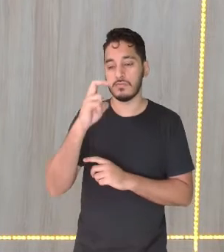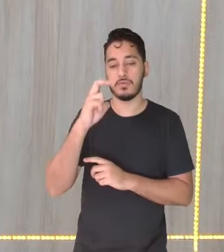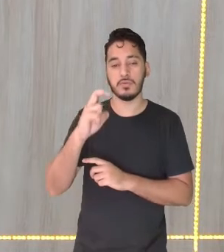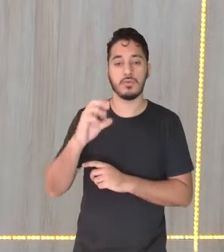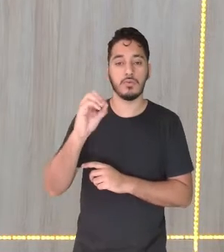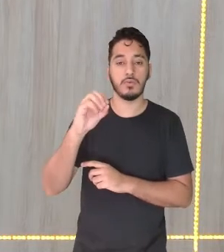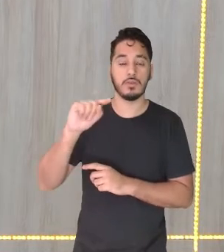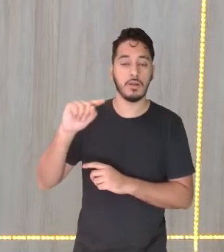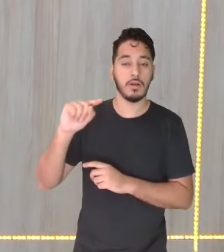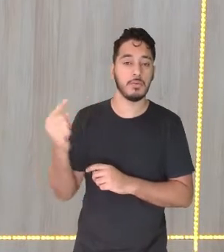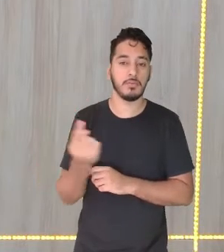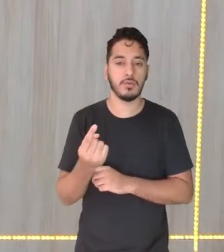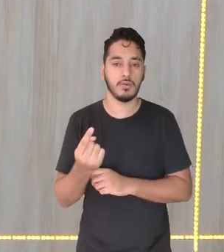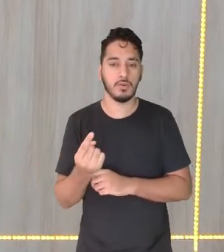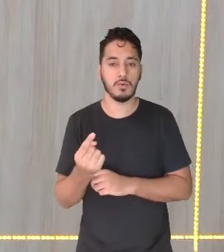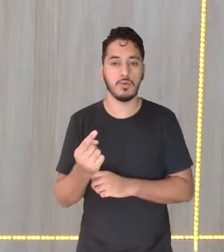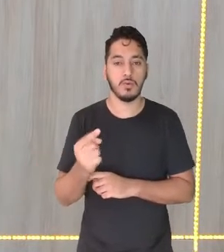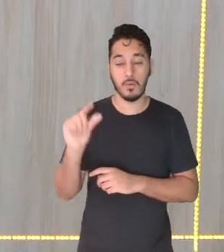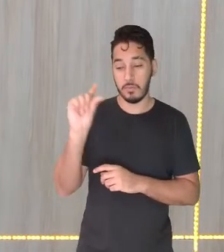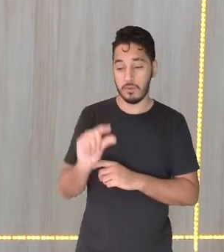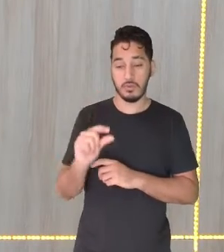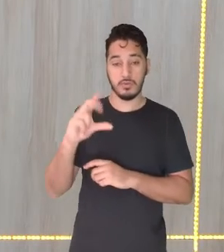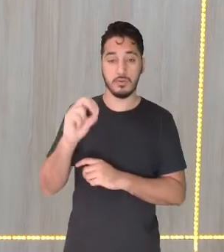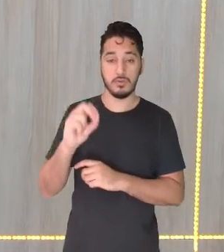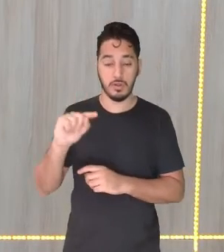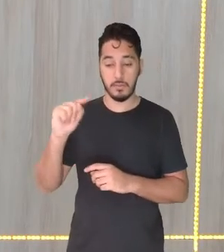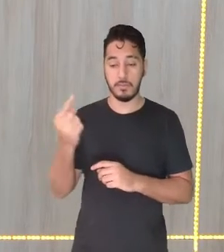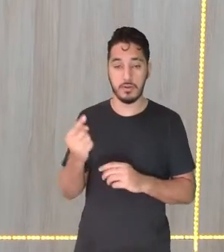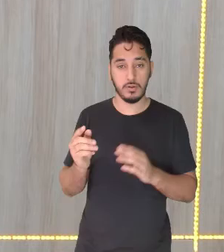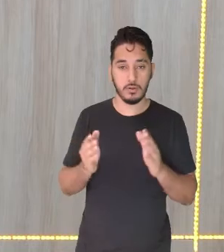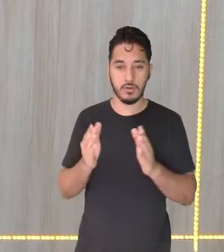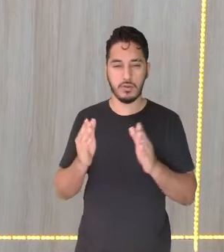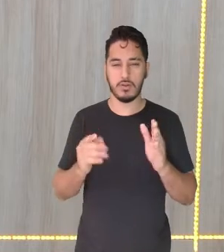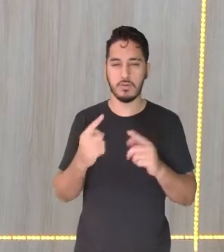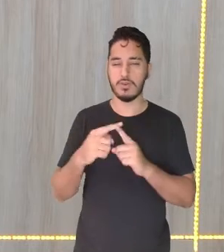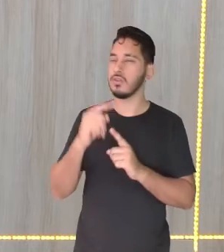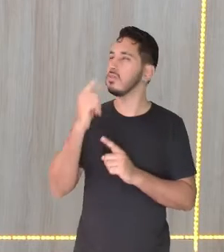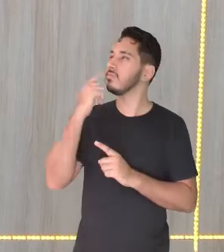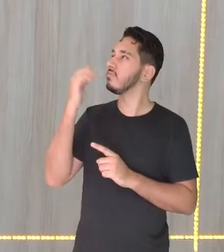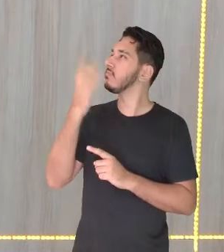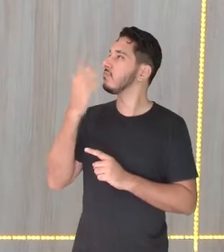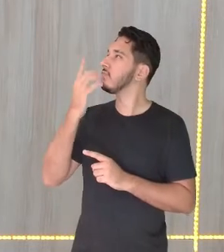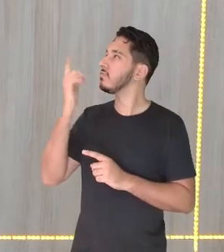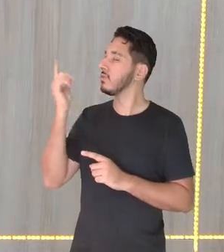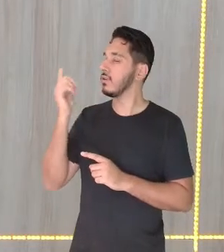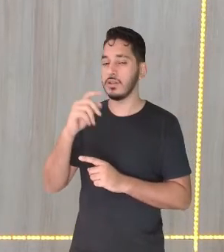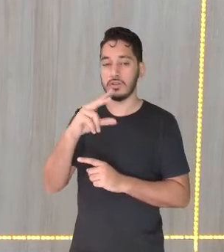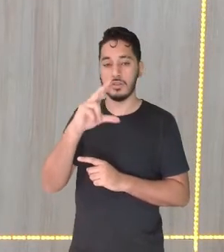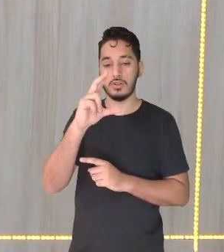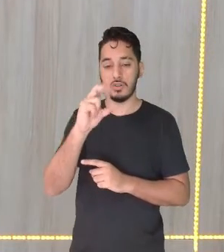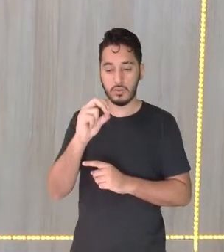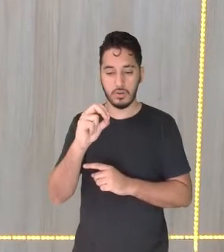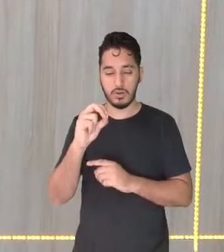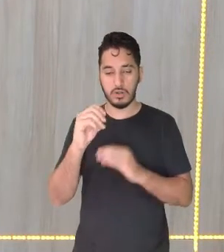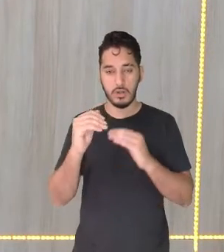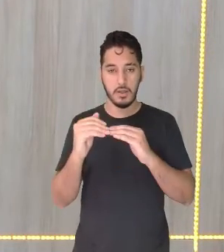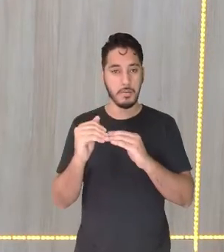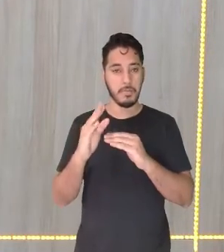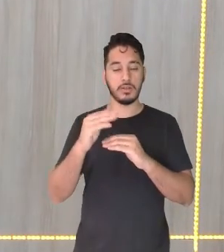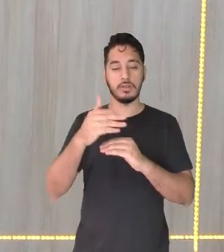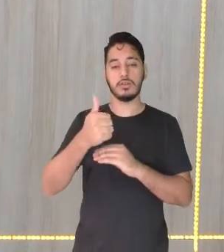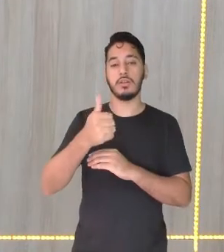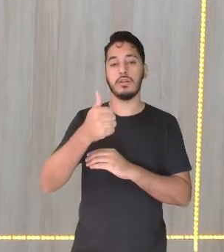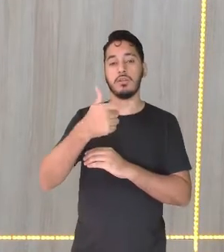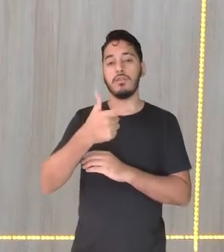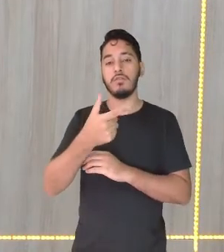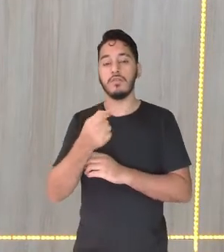50 mil. O mínimo é 50 mil, tá? Entre 50, porque tá meio apagadinho aqui, entre 50 e mais de